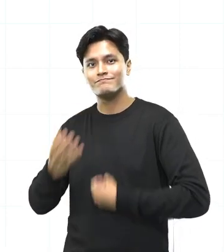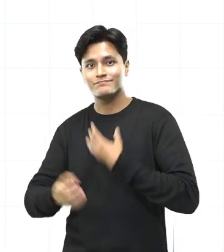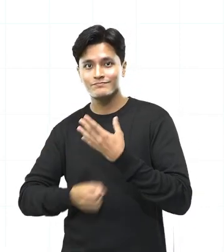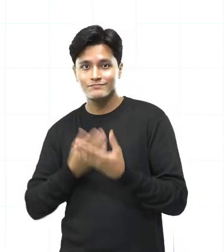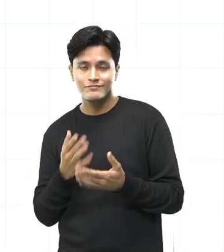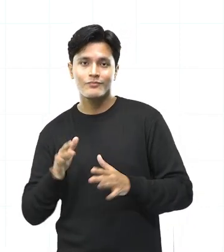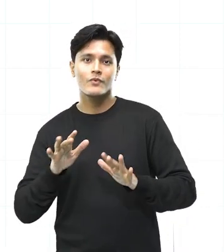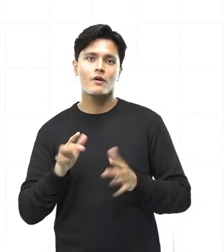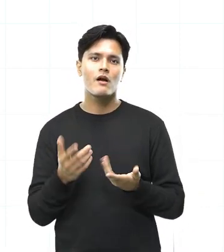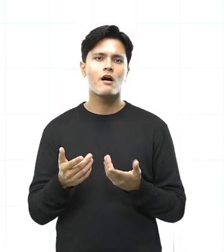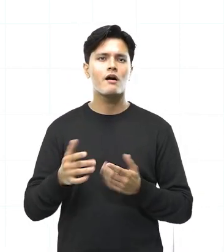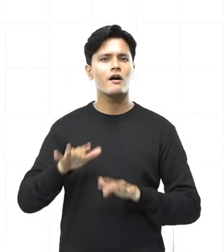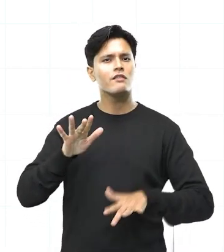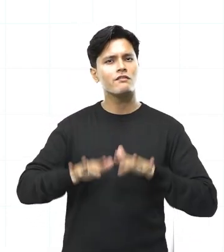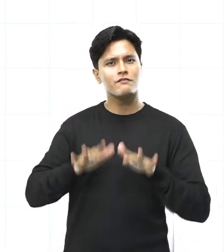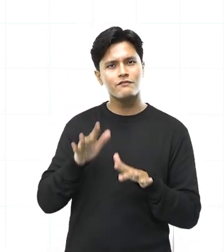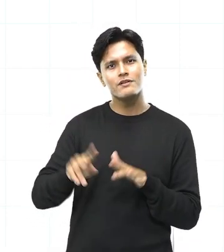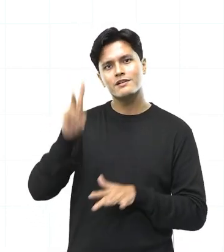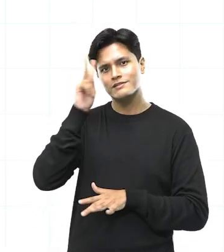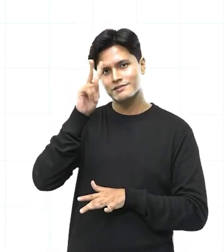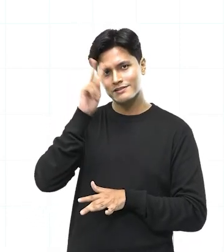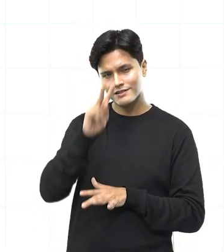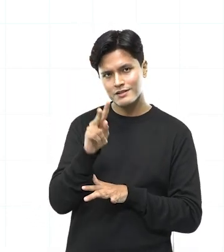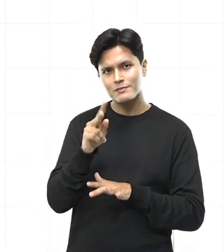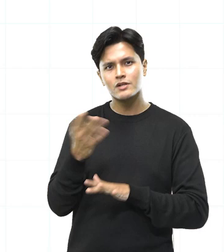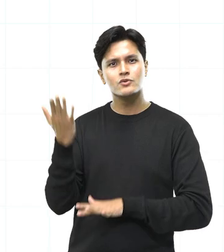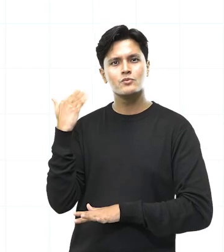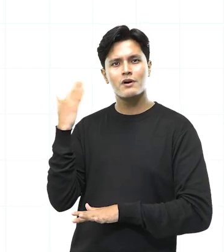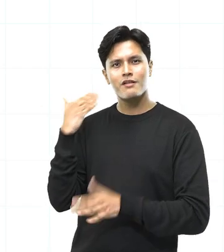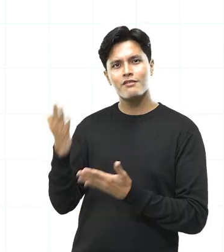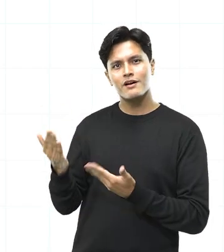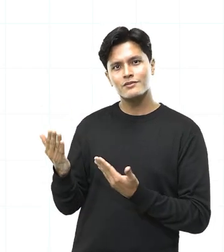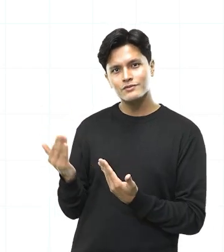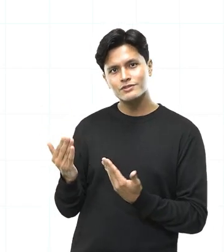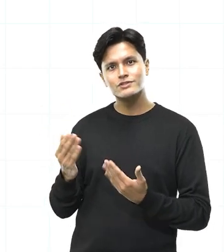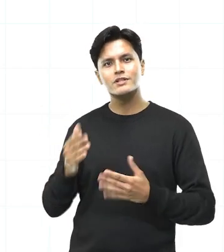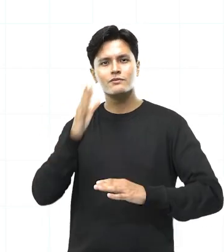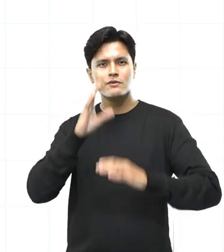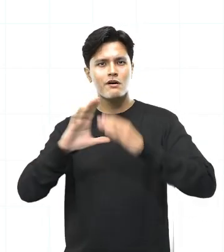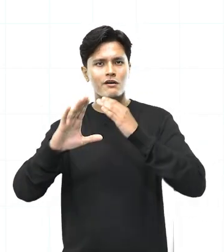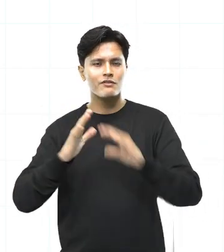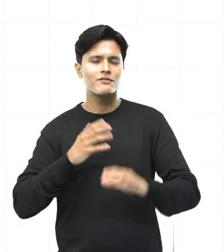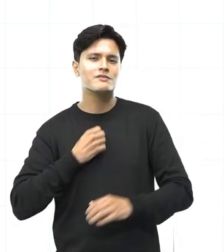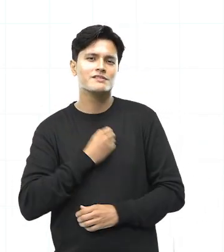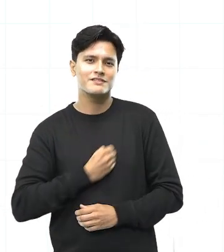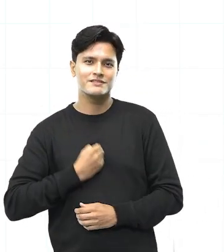mocidade, canto uma saudade que mora em meu peito.